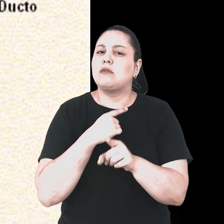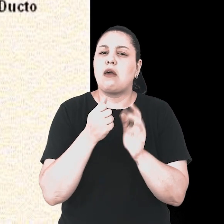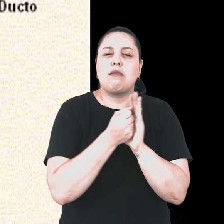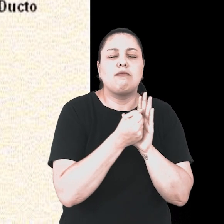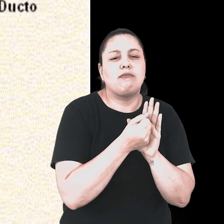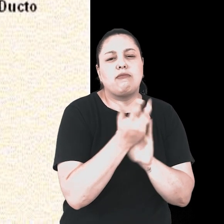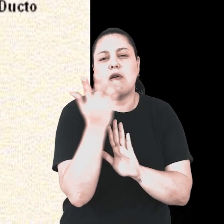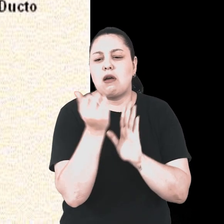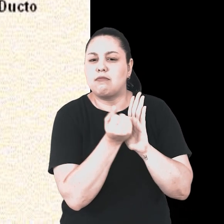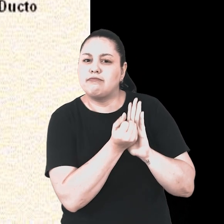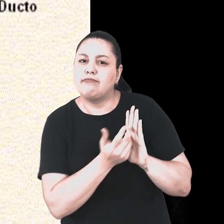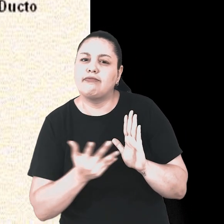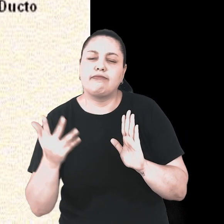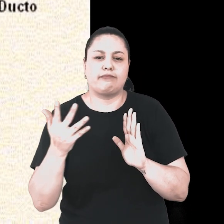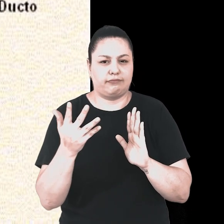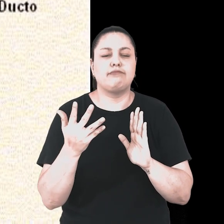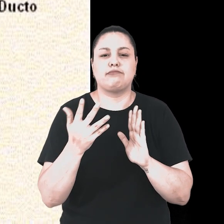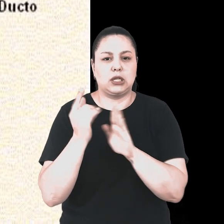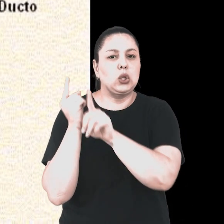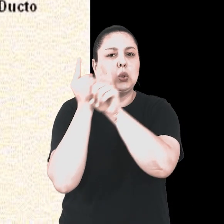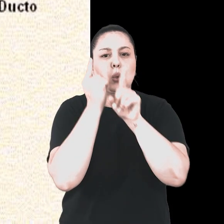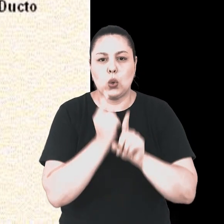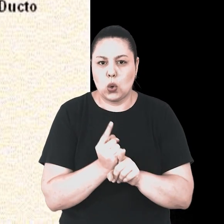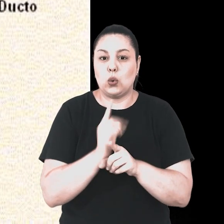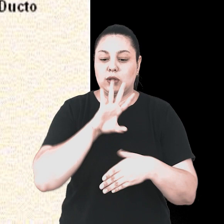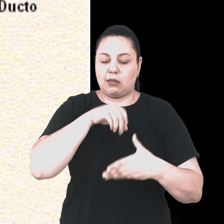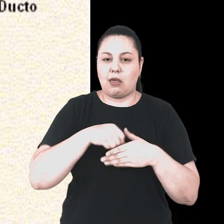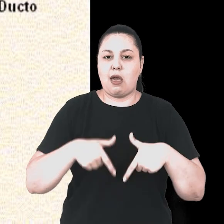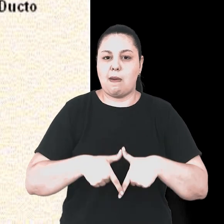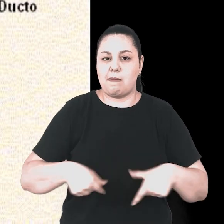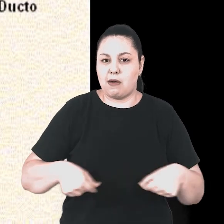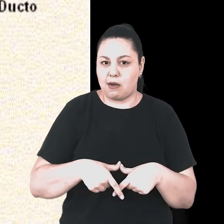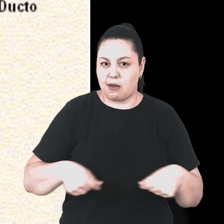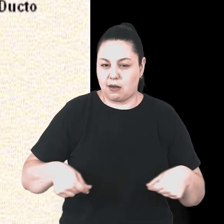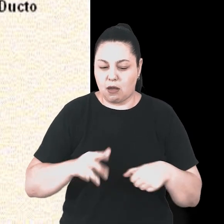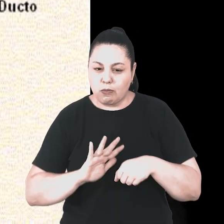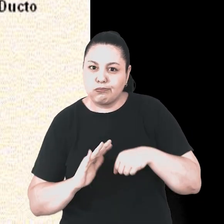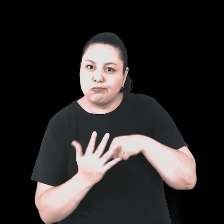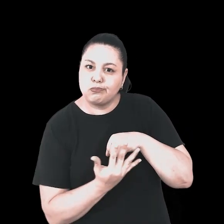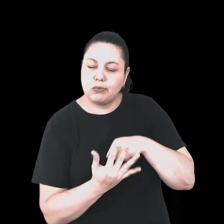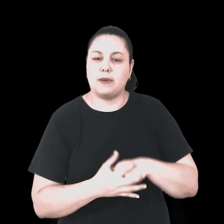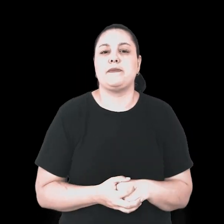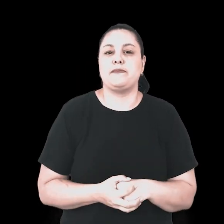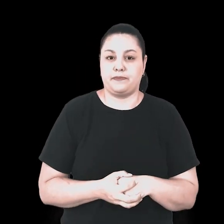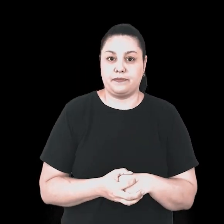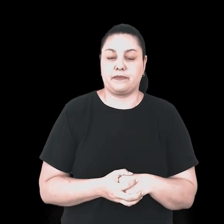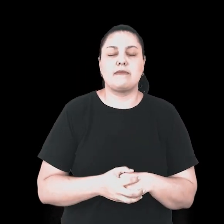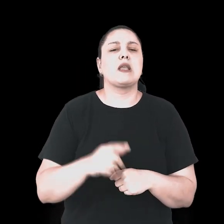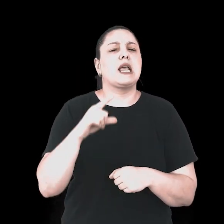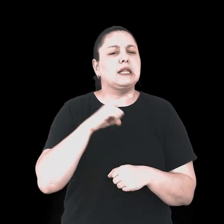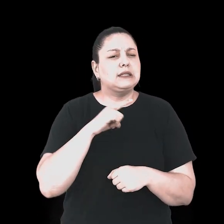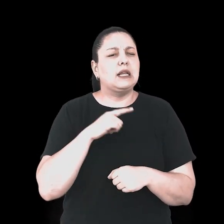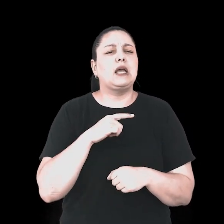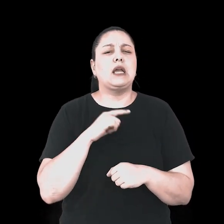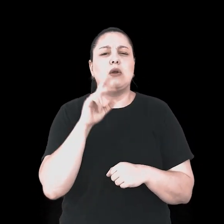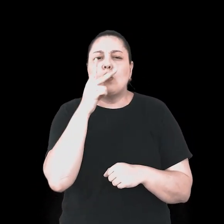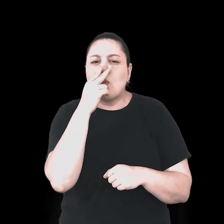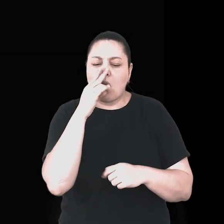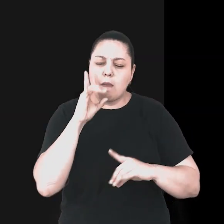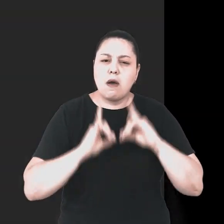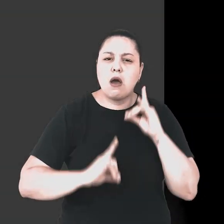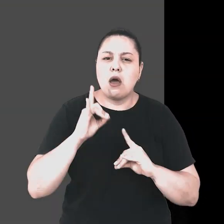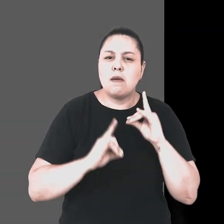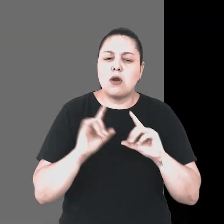nas milhares de ilhotas de Langerhans, identificadas no tecido pancreático. É um hormônio proteico